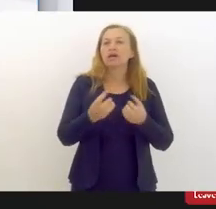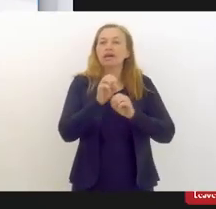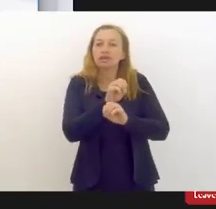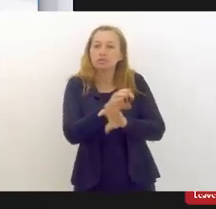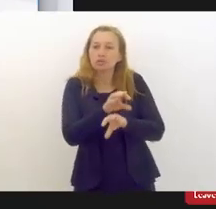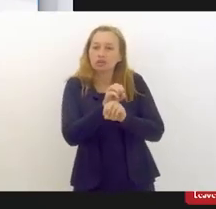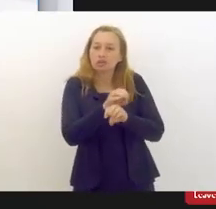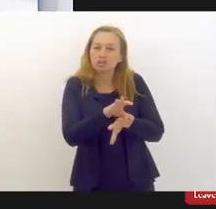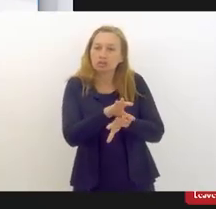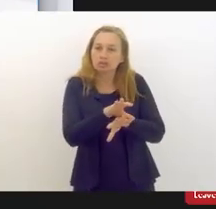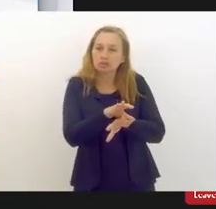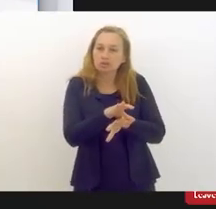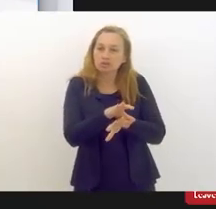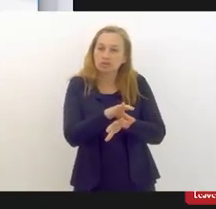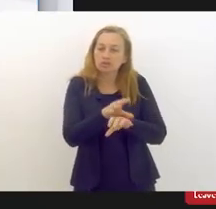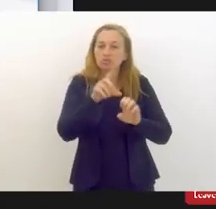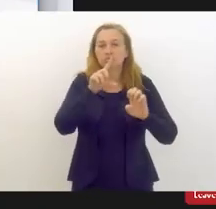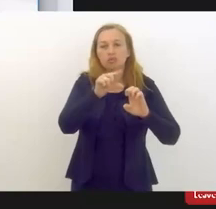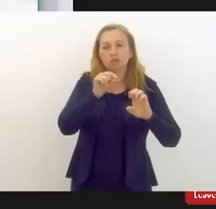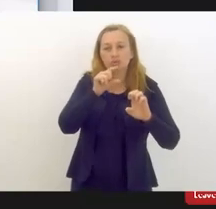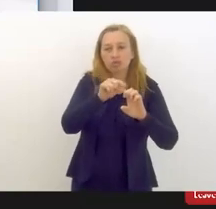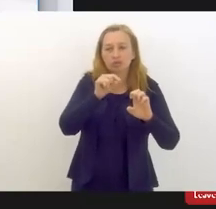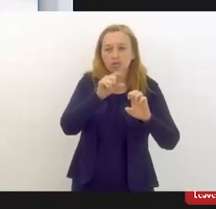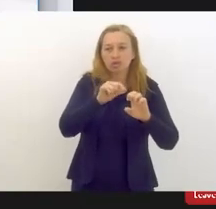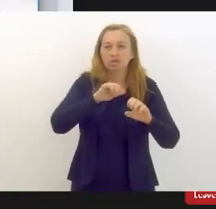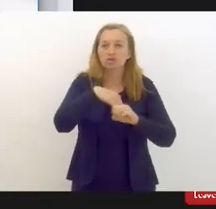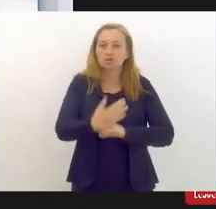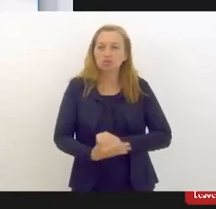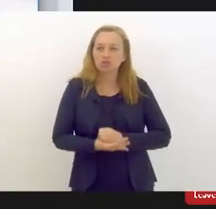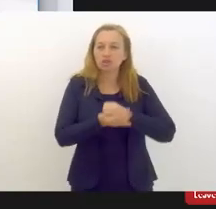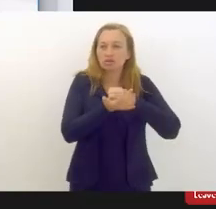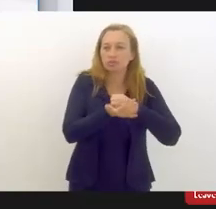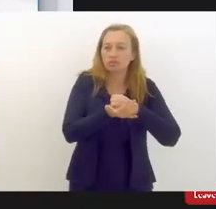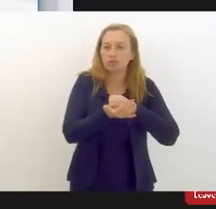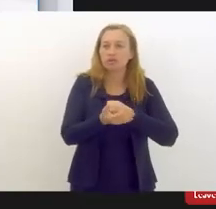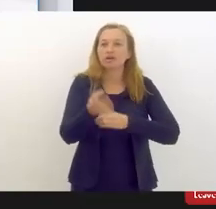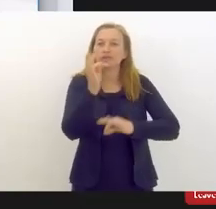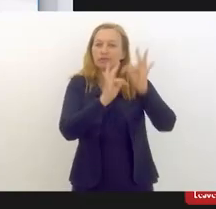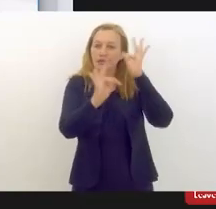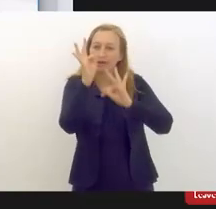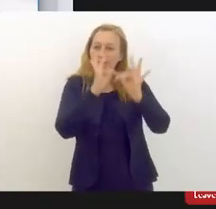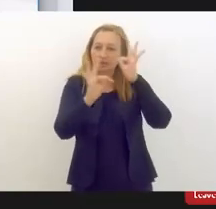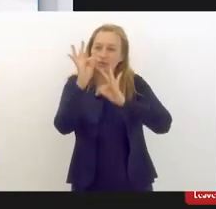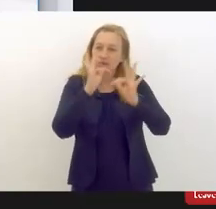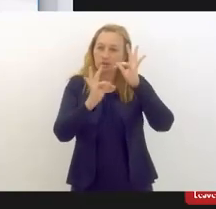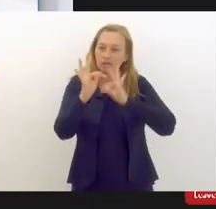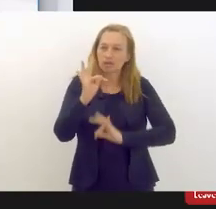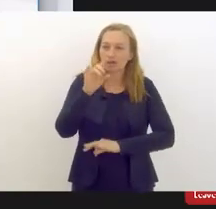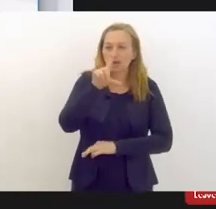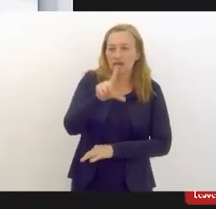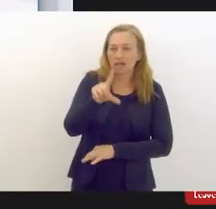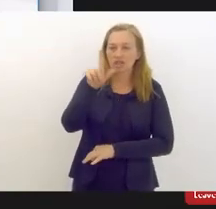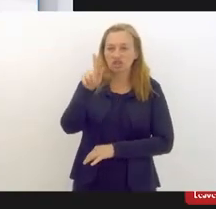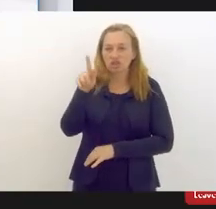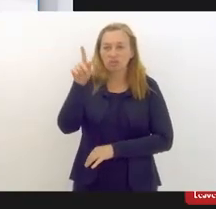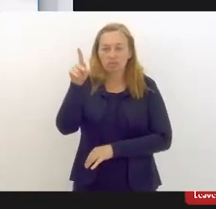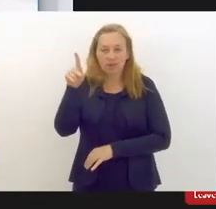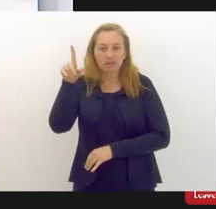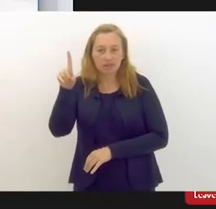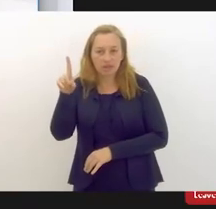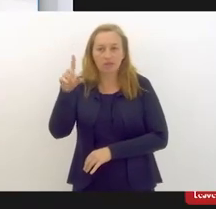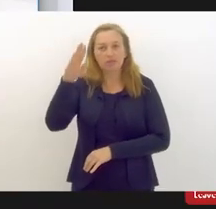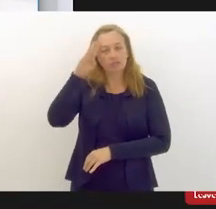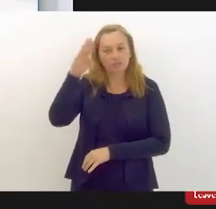educação para o empreendedorismo, sustentabilidade, tecnologia, LGPD, foram as